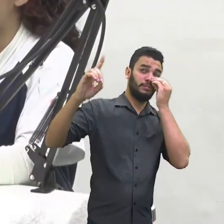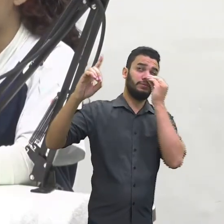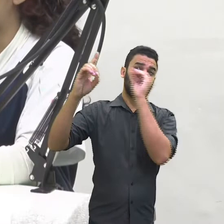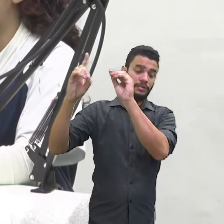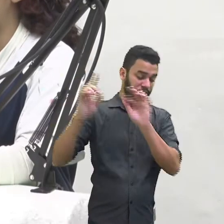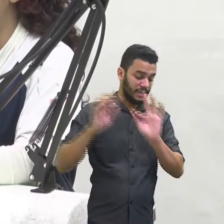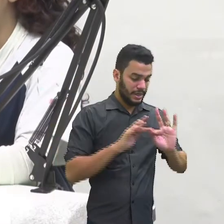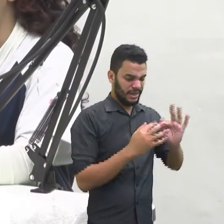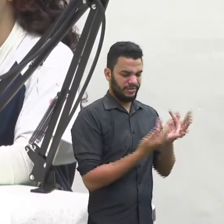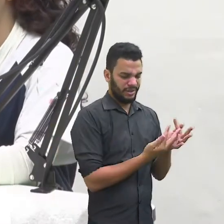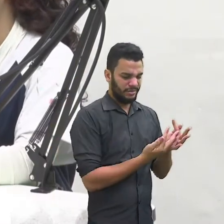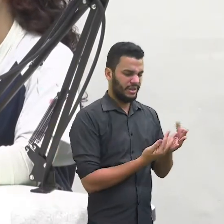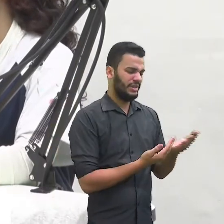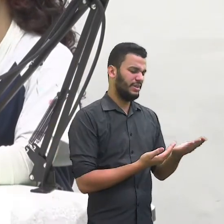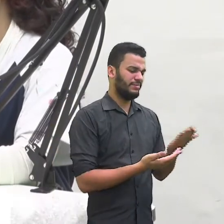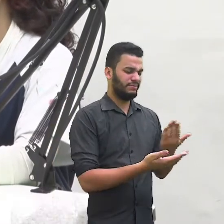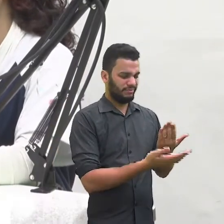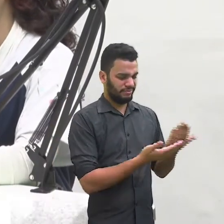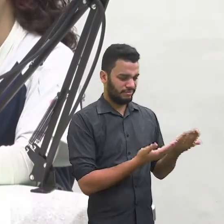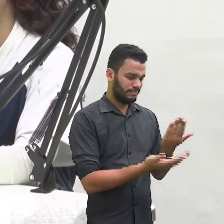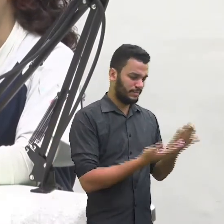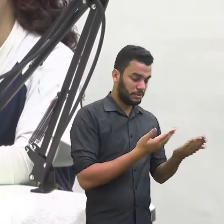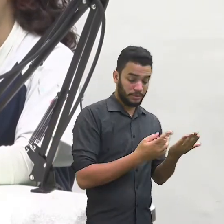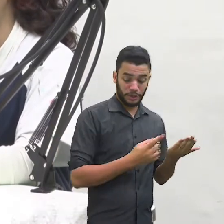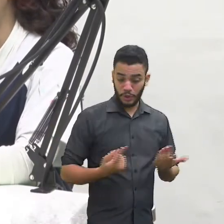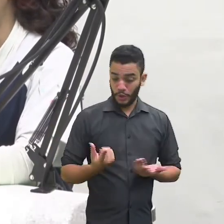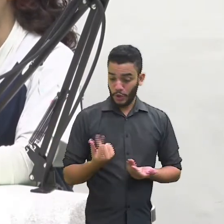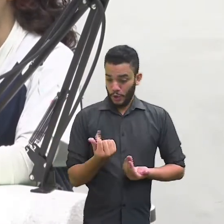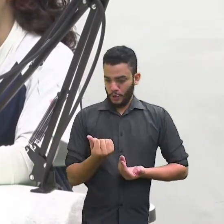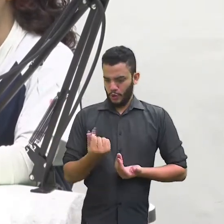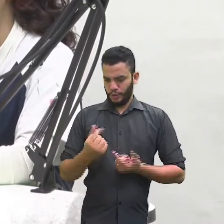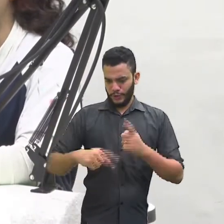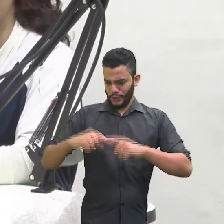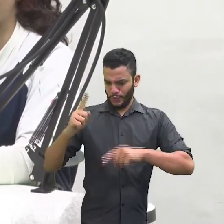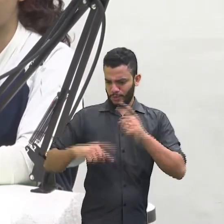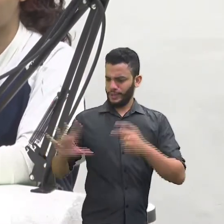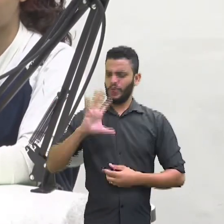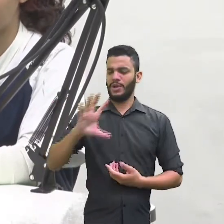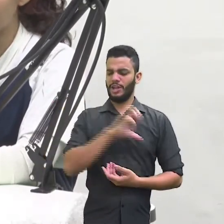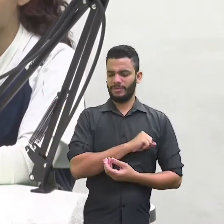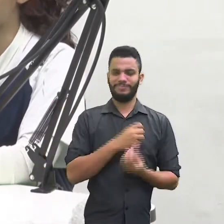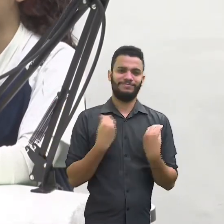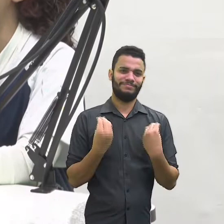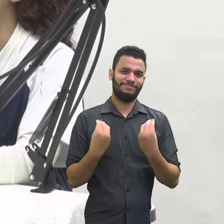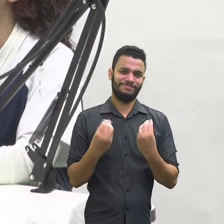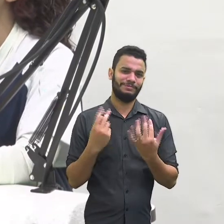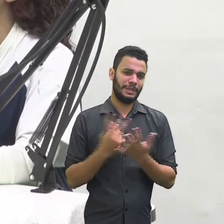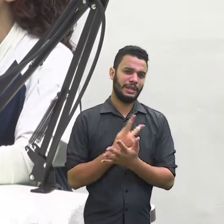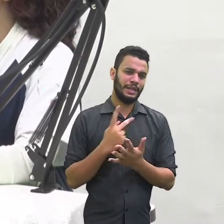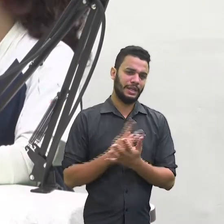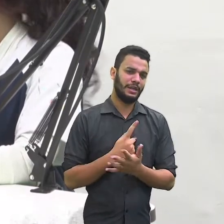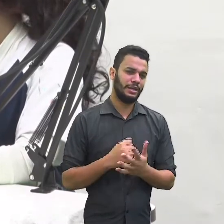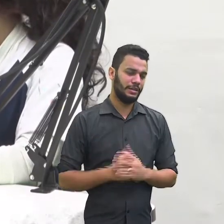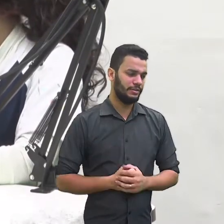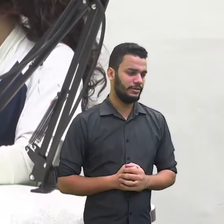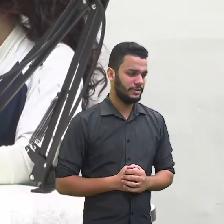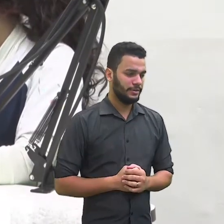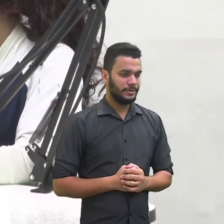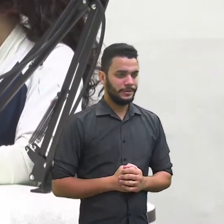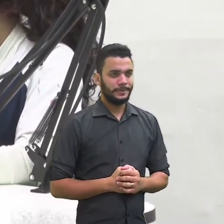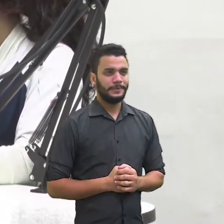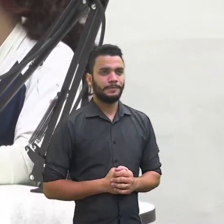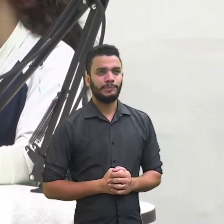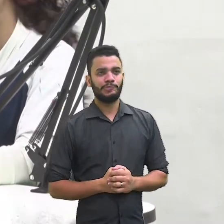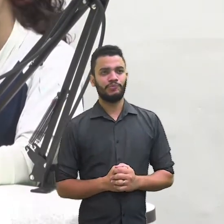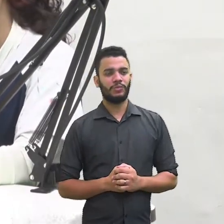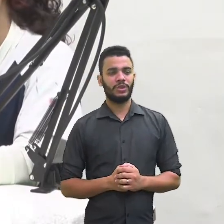o ser humano tem muito recorrido a Deus quando precisa de bens materiais, principalmente. Aí vem a coisa do amar